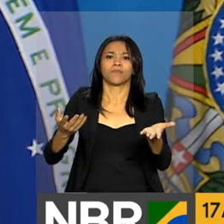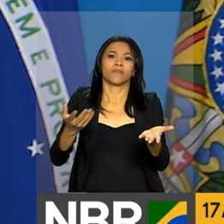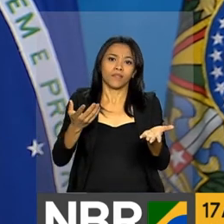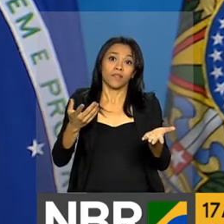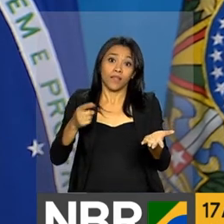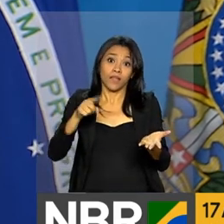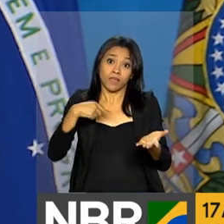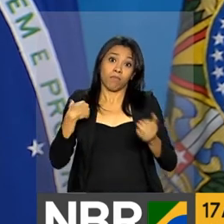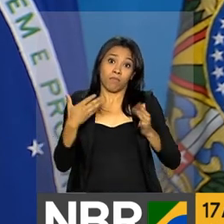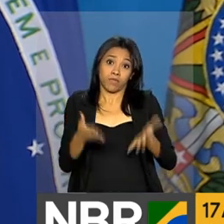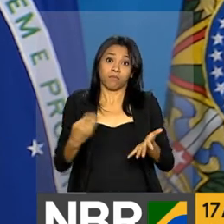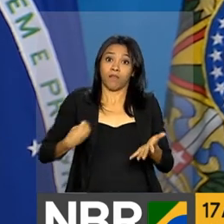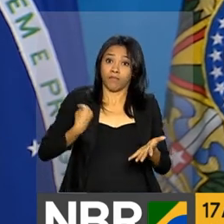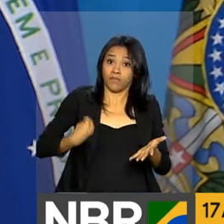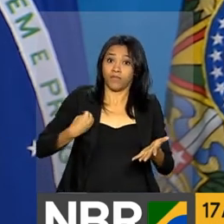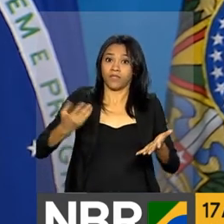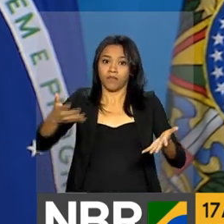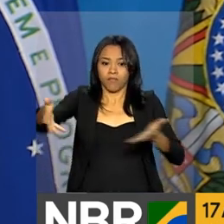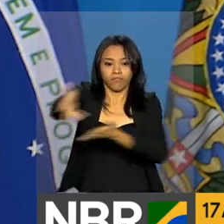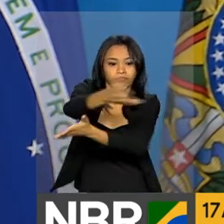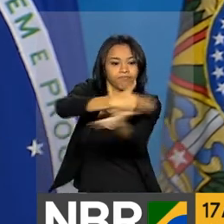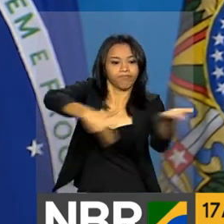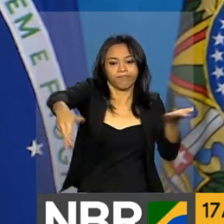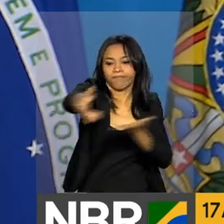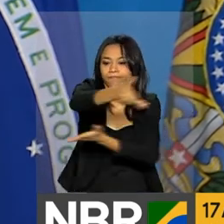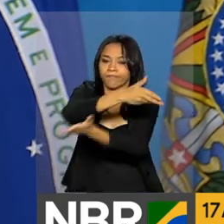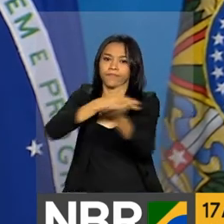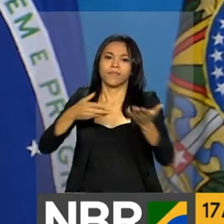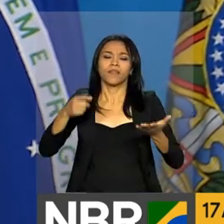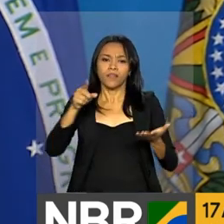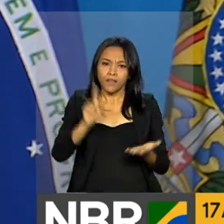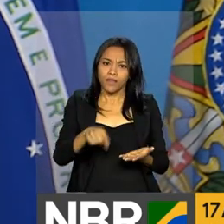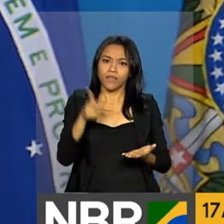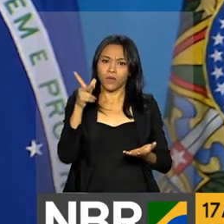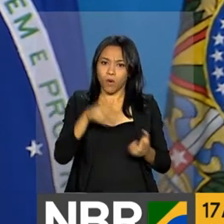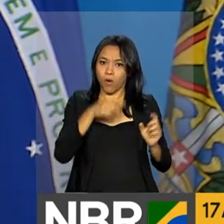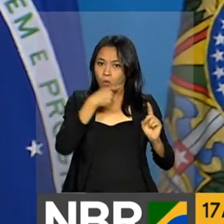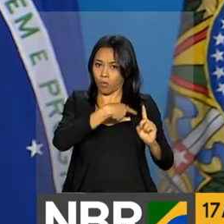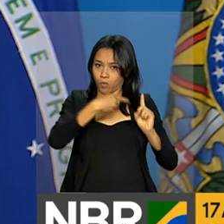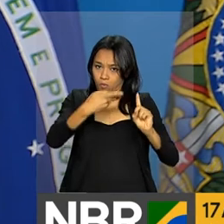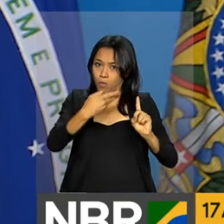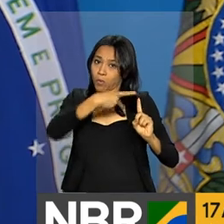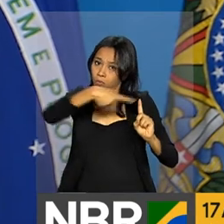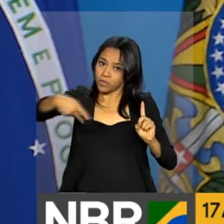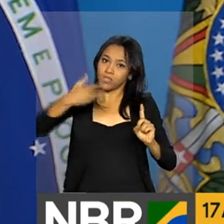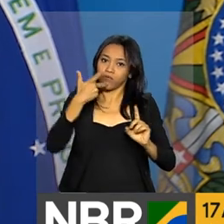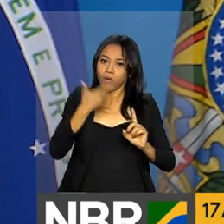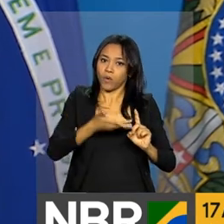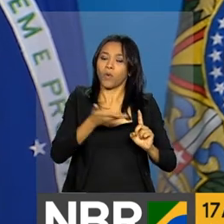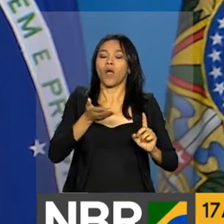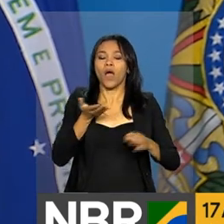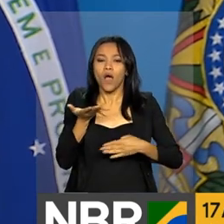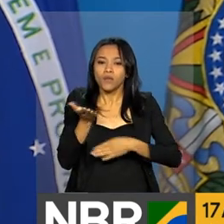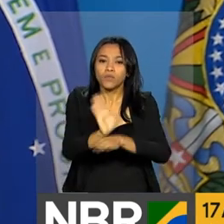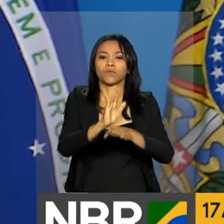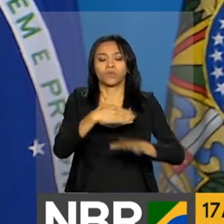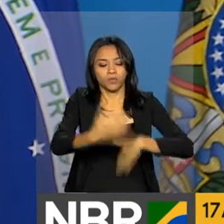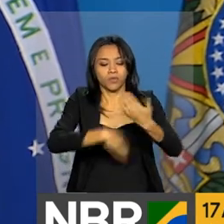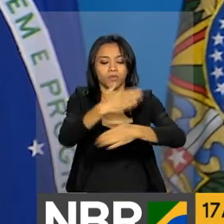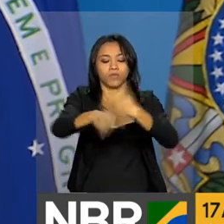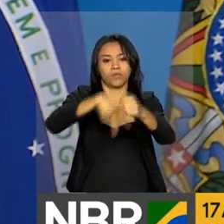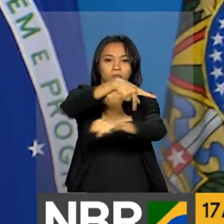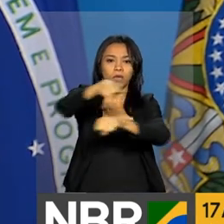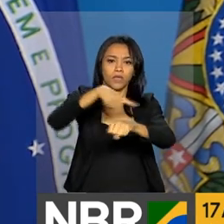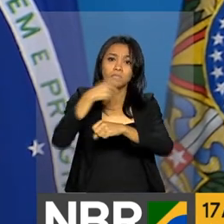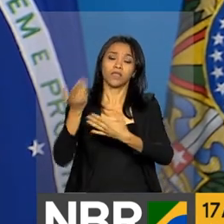ao participar da vida pública, faz aquilo que o senhor presidente mencionou, ou seja, colabora com o desenvolvimento do país, colabora com as